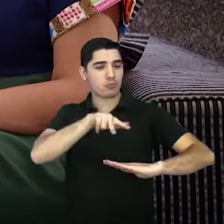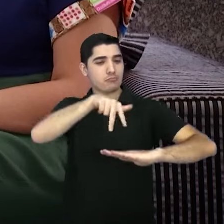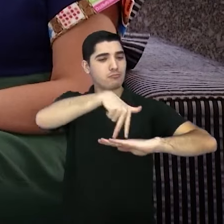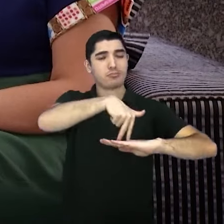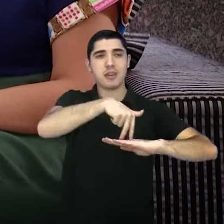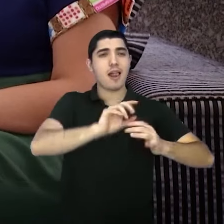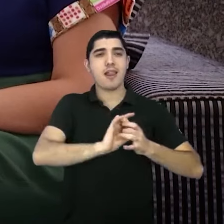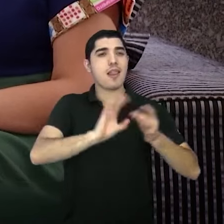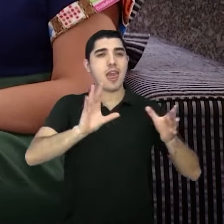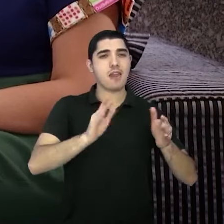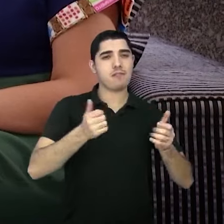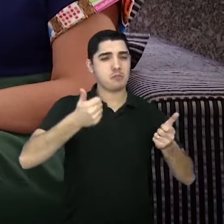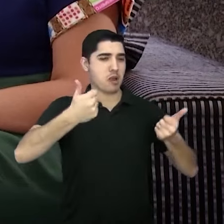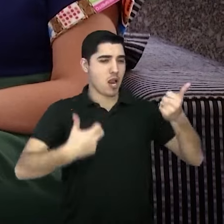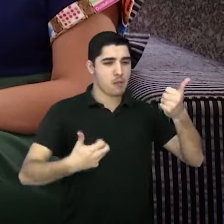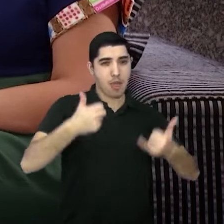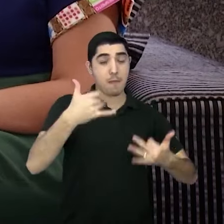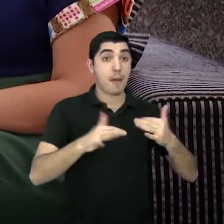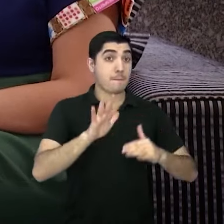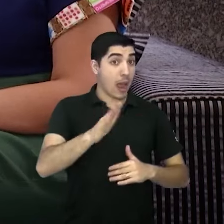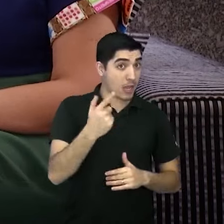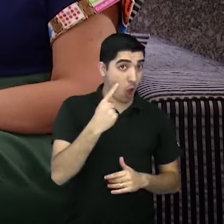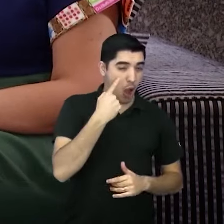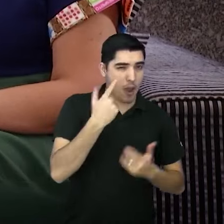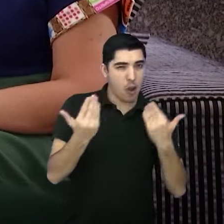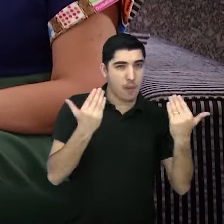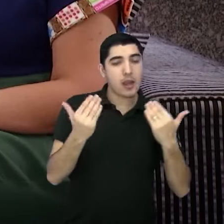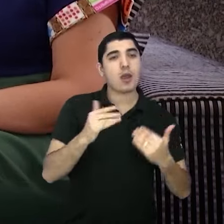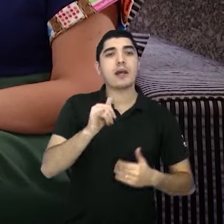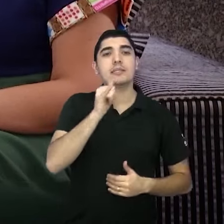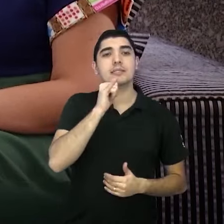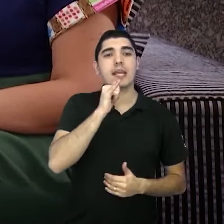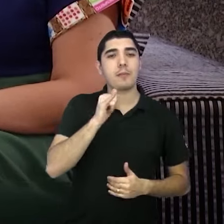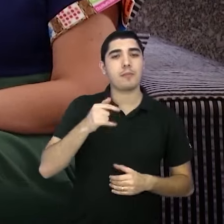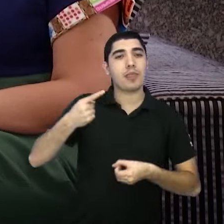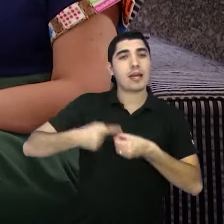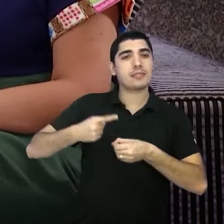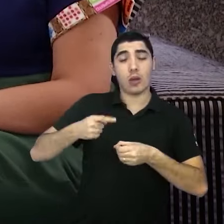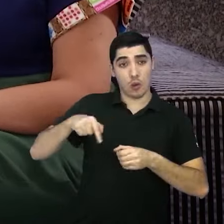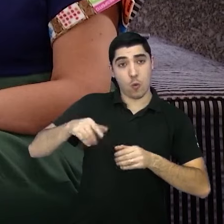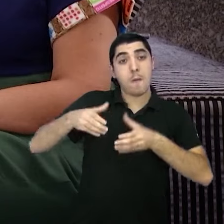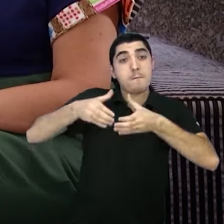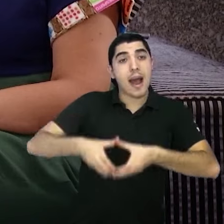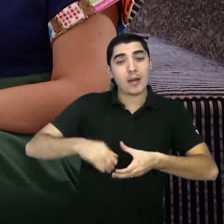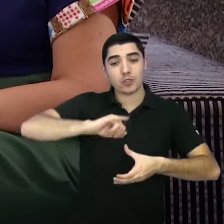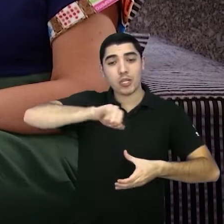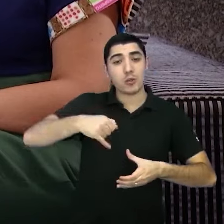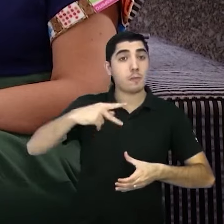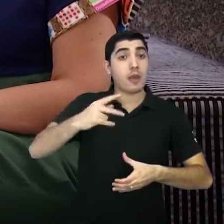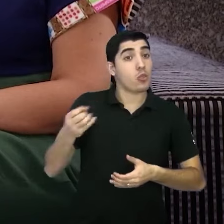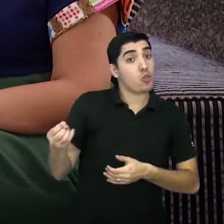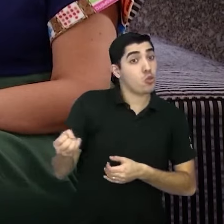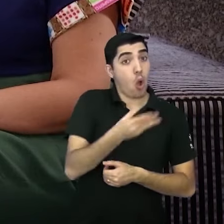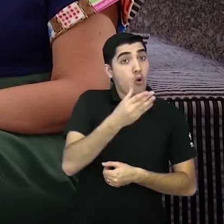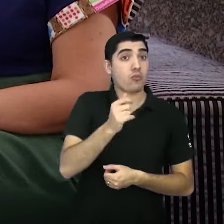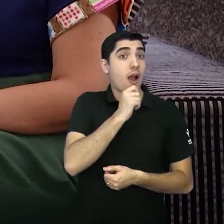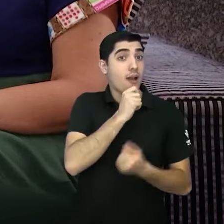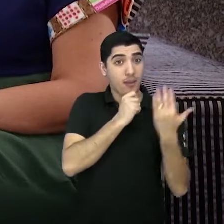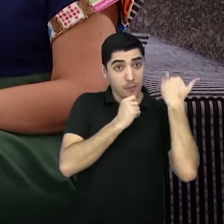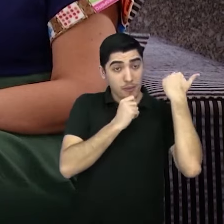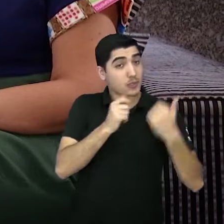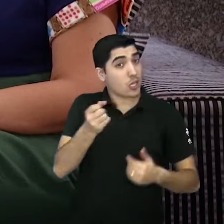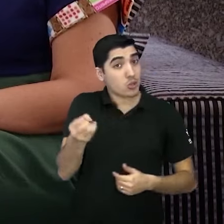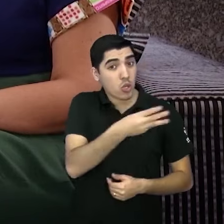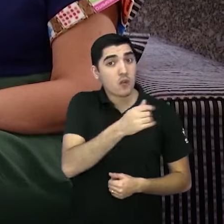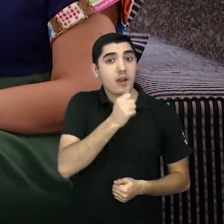né, Vanessa? Mas a cidade, você veja, né? O Jardim Paulista estava recém-inaugurado. Havia